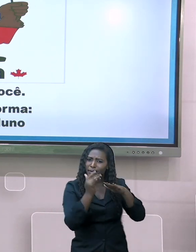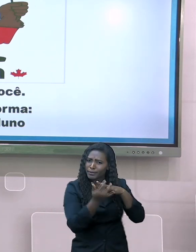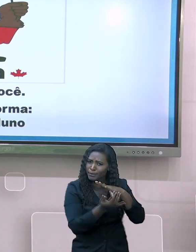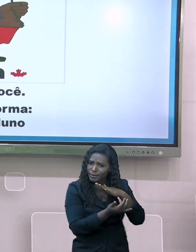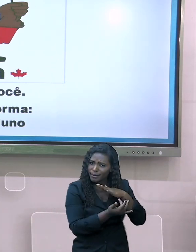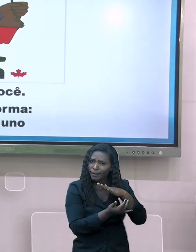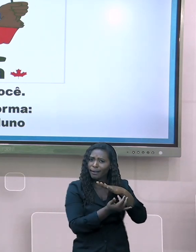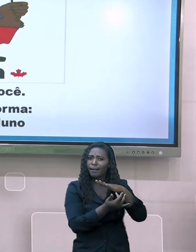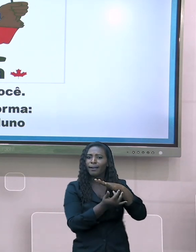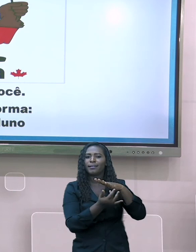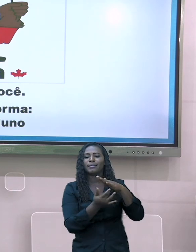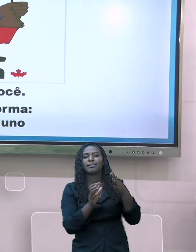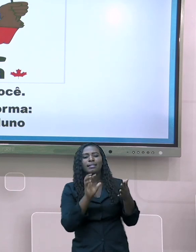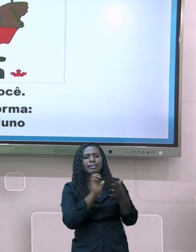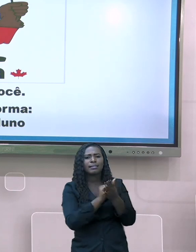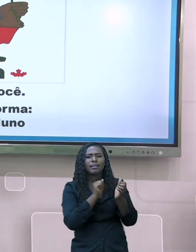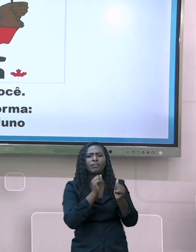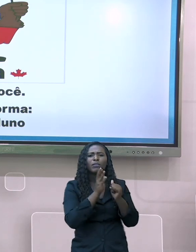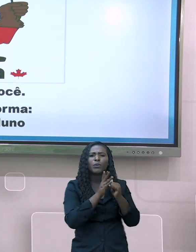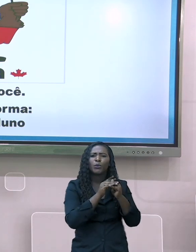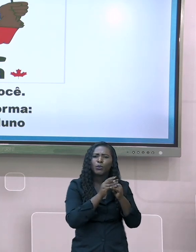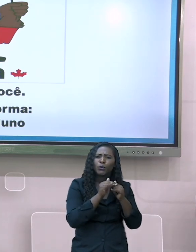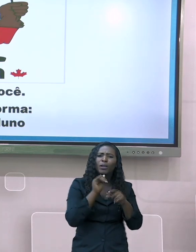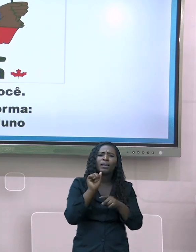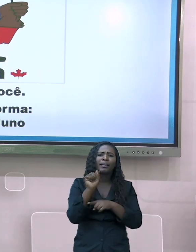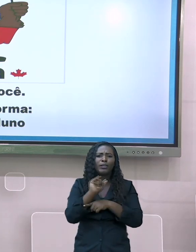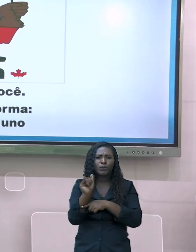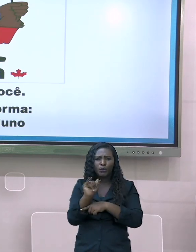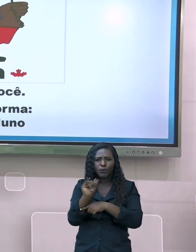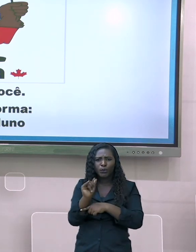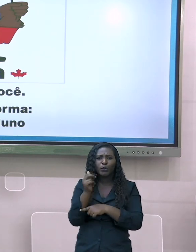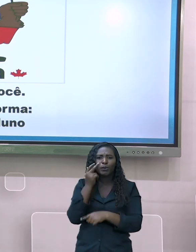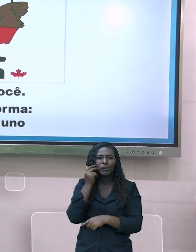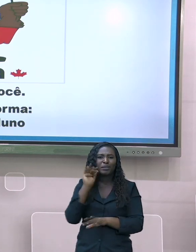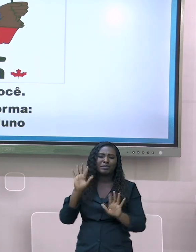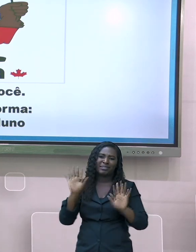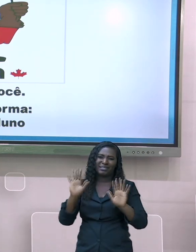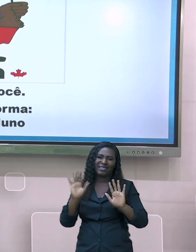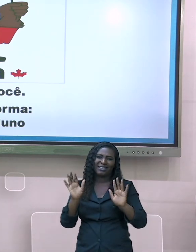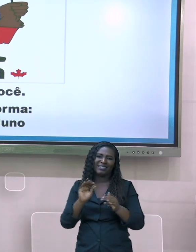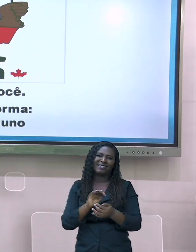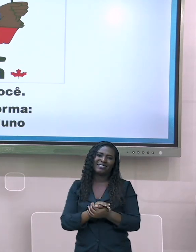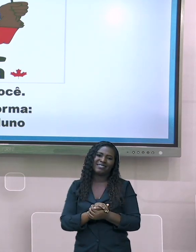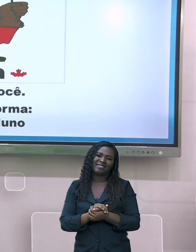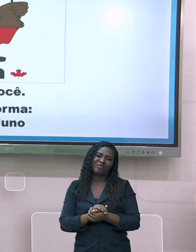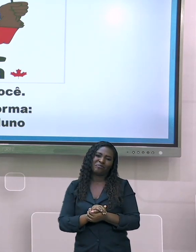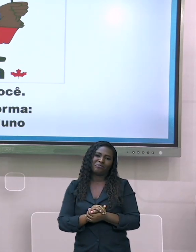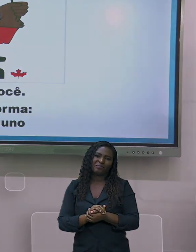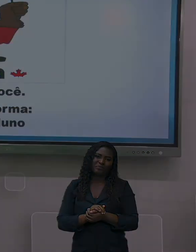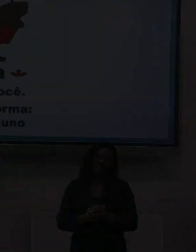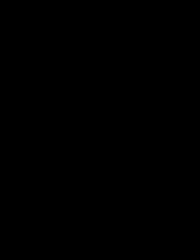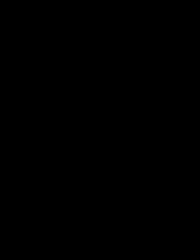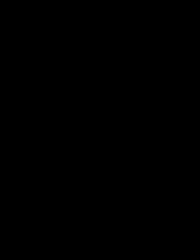redes sociais. Se inscreva no nosso canal do YouTube. Tchau, tchau. Até a próxima.